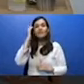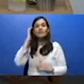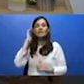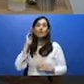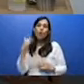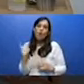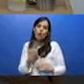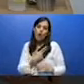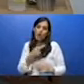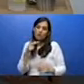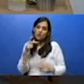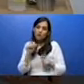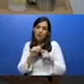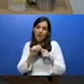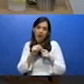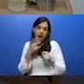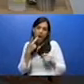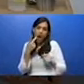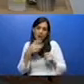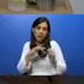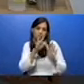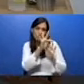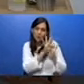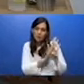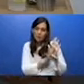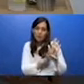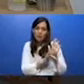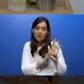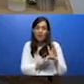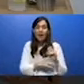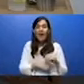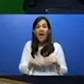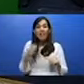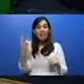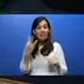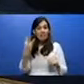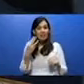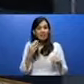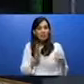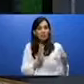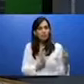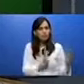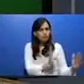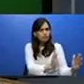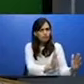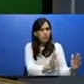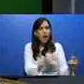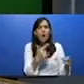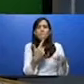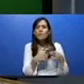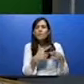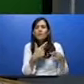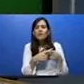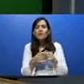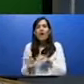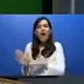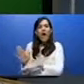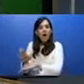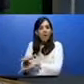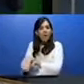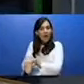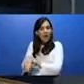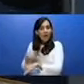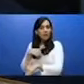sobre isso ao montar o texto, tá bom? A terceira parte fala assim, por que Mona Lisa tem um